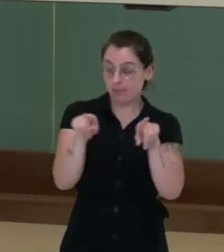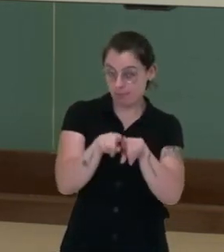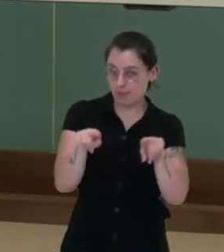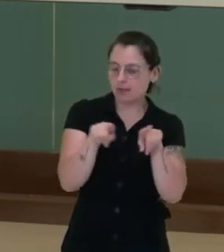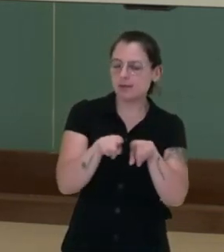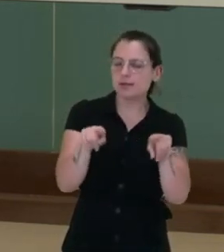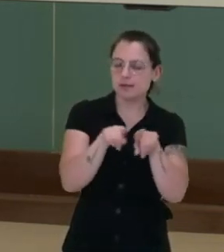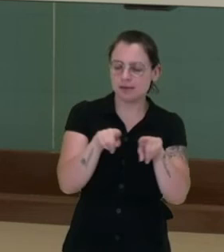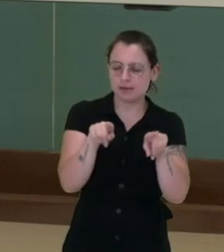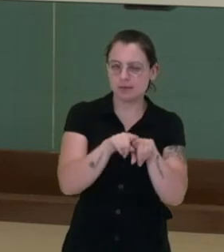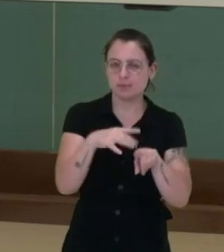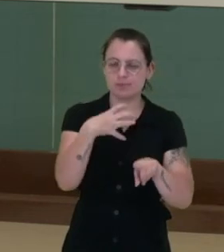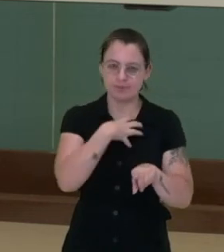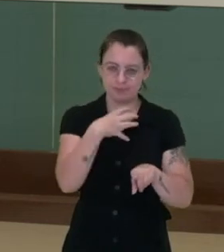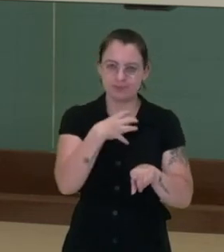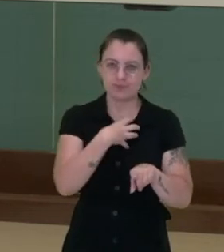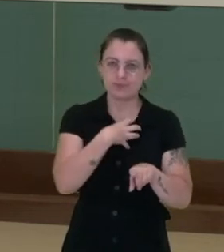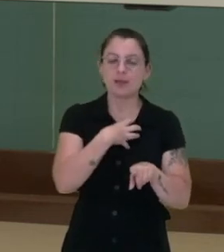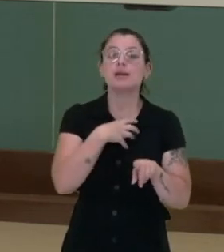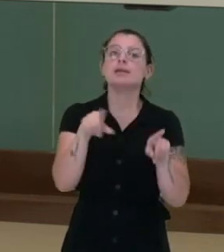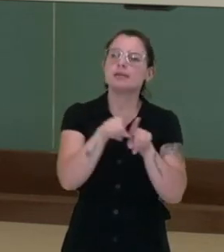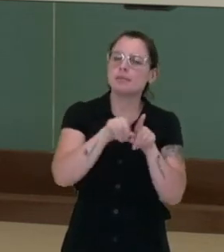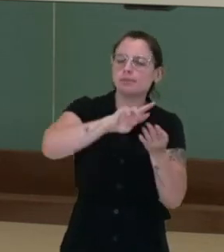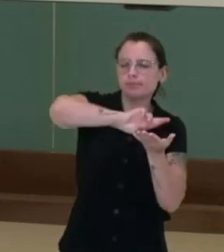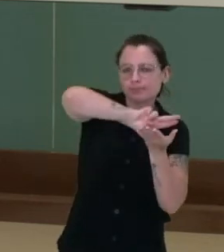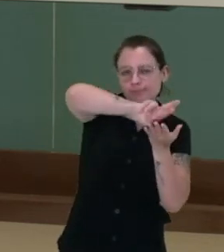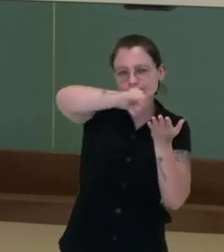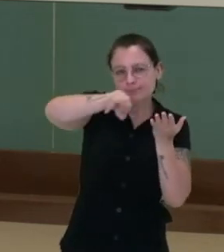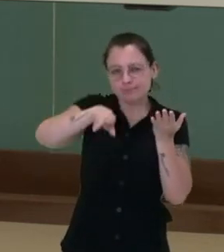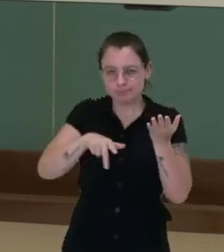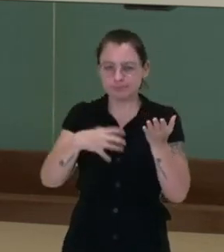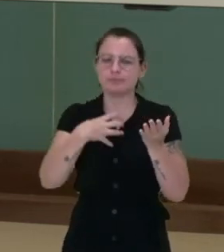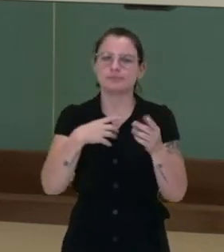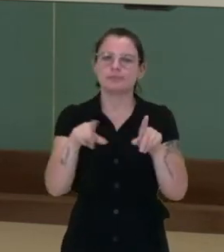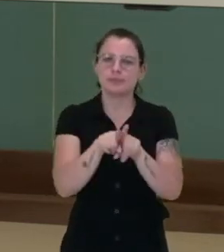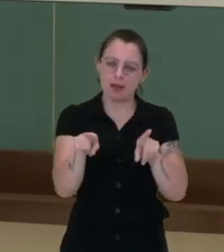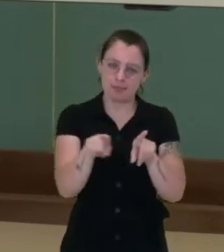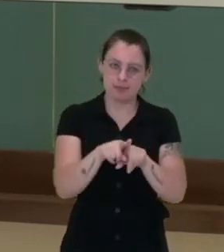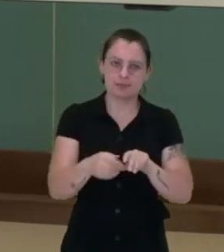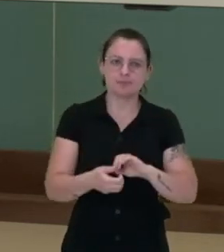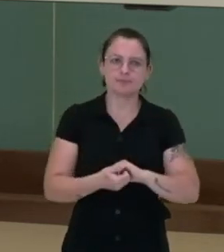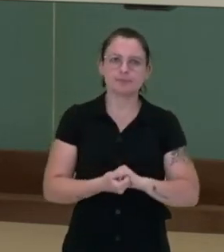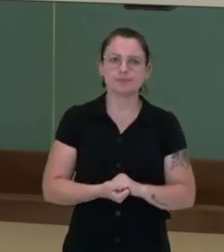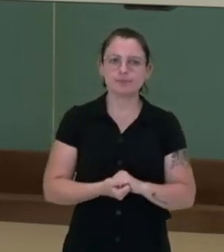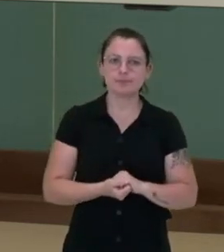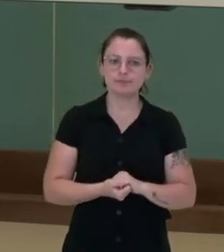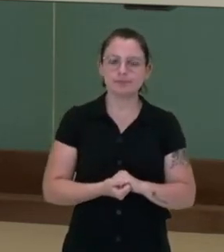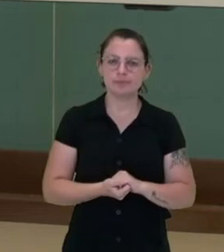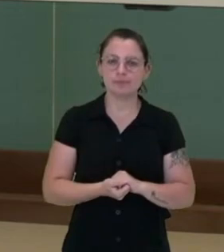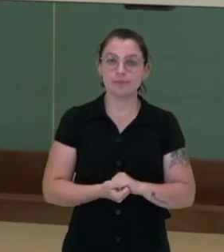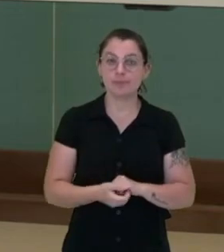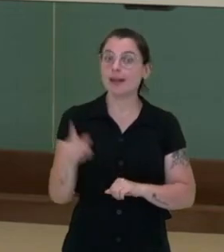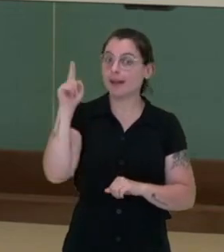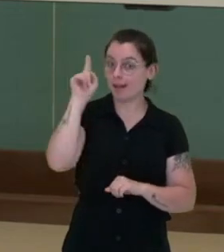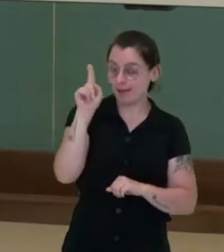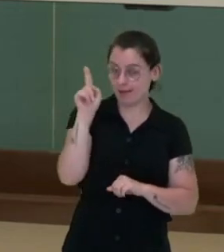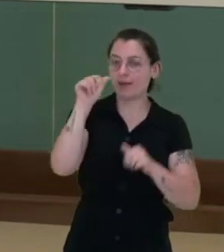espécie, quanto entre seres vivos de espécies diferentes. Nessa imagem, a gente tem uma ave